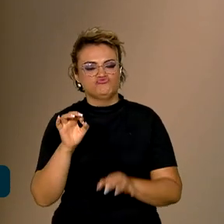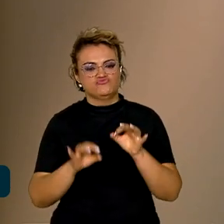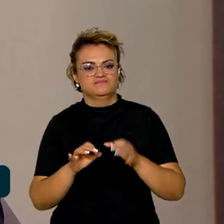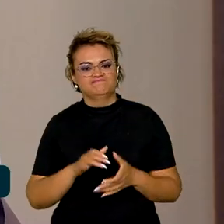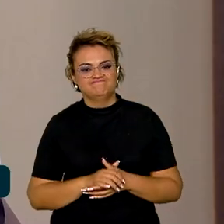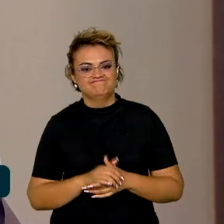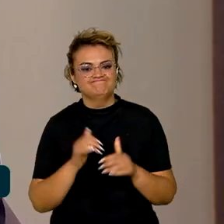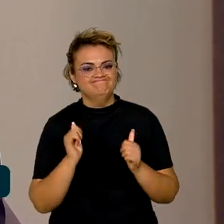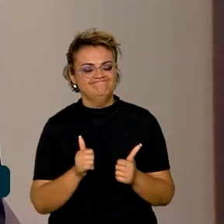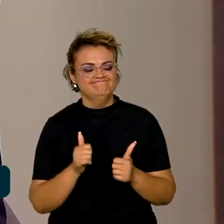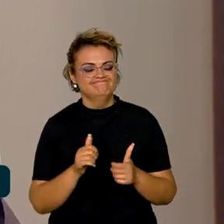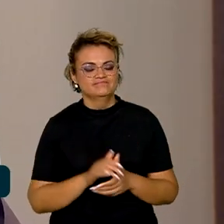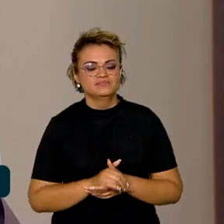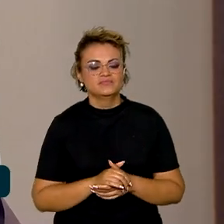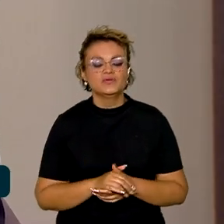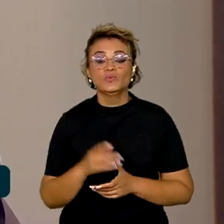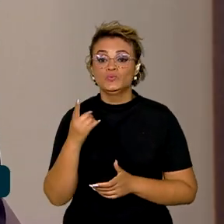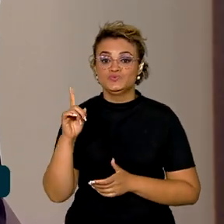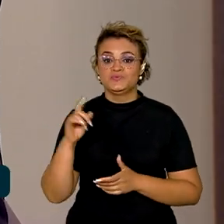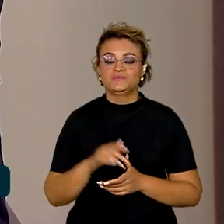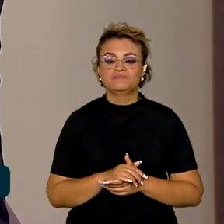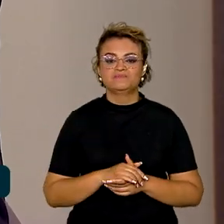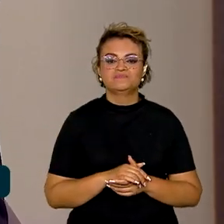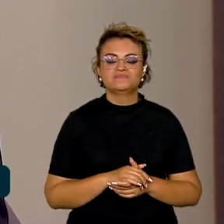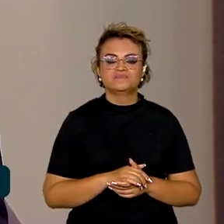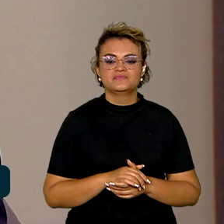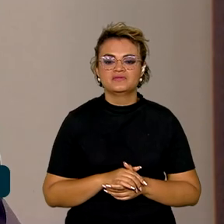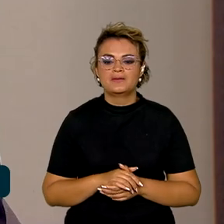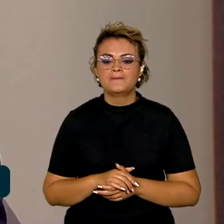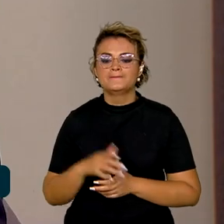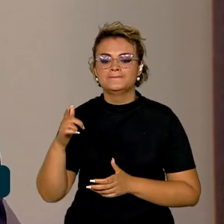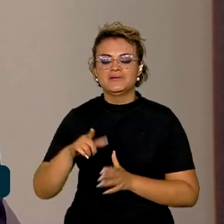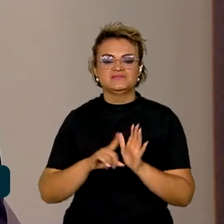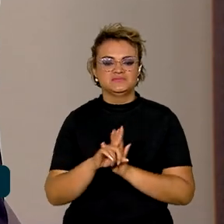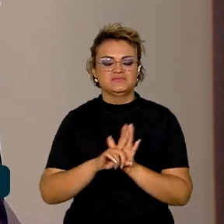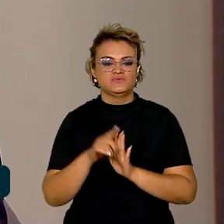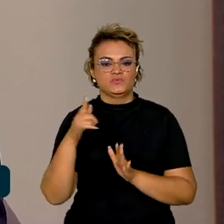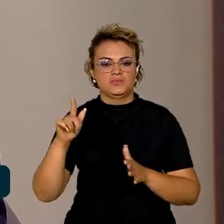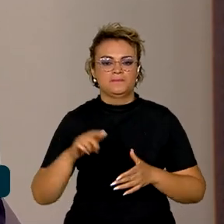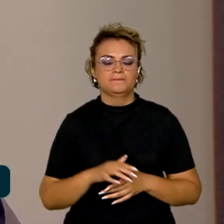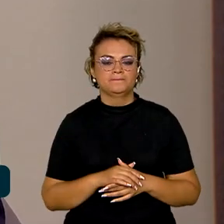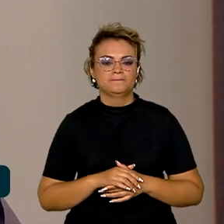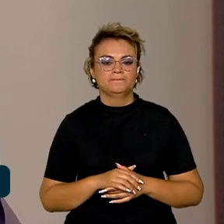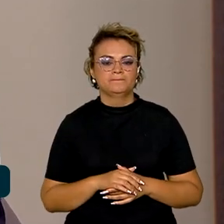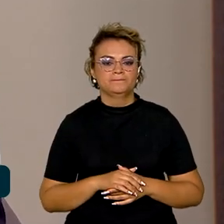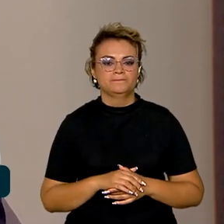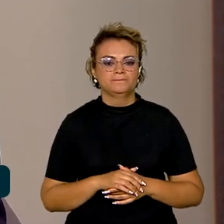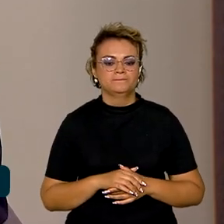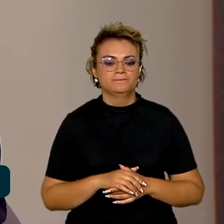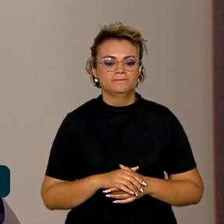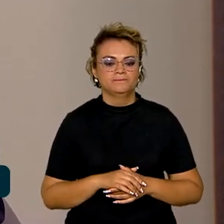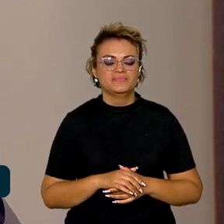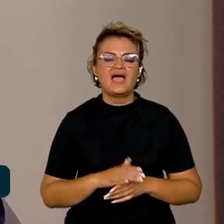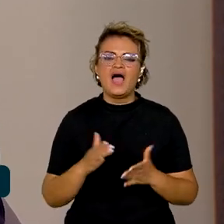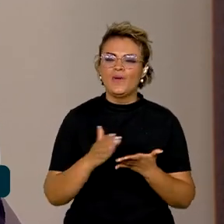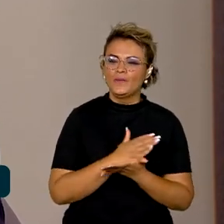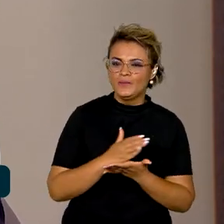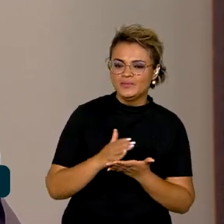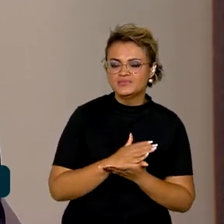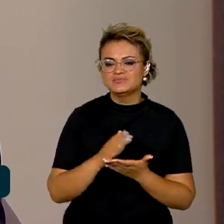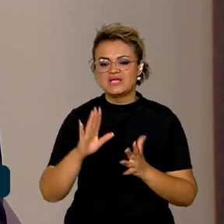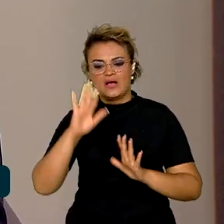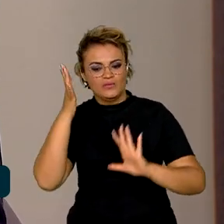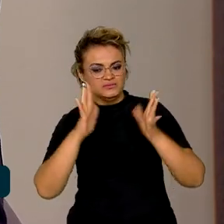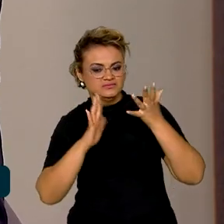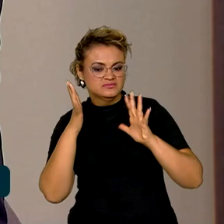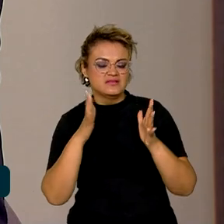criminal. É verdade. Para a gente encerrar, vamos um pouquinho além, então, dessa pesquisa e vamos resgatar algumas coisinhas, alguns